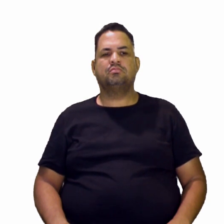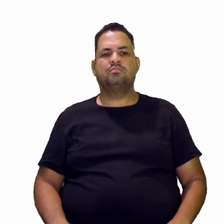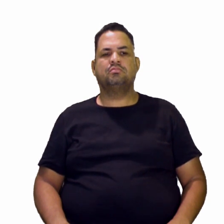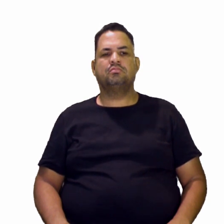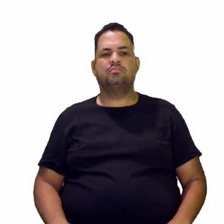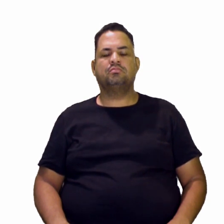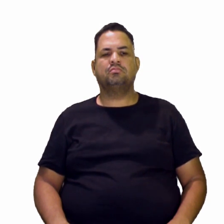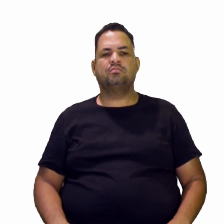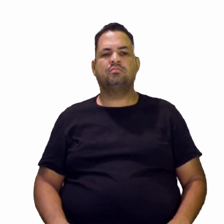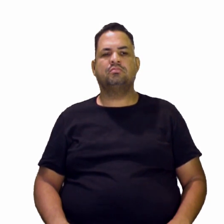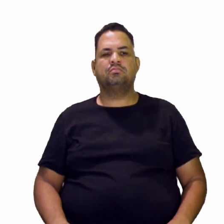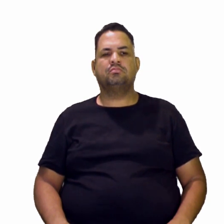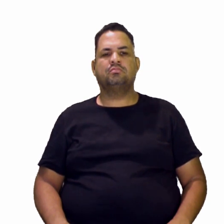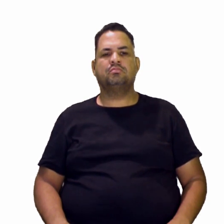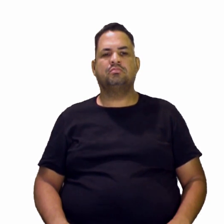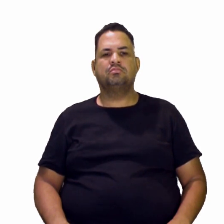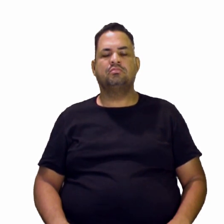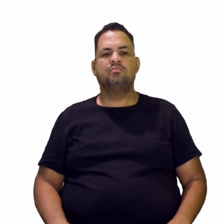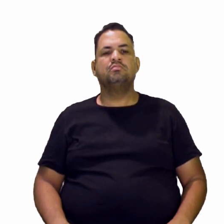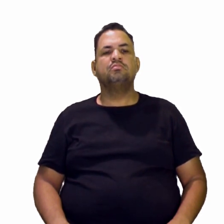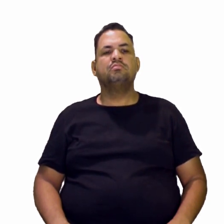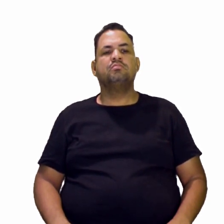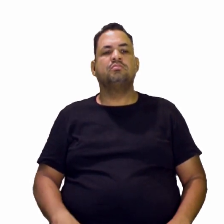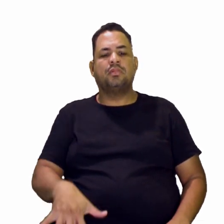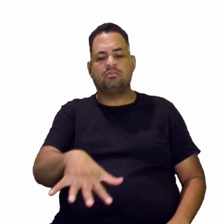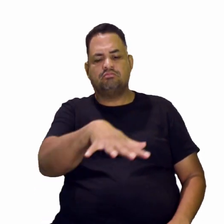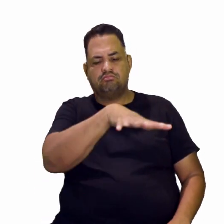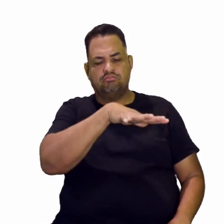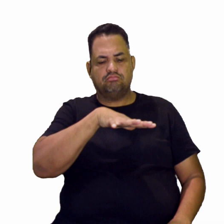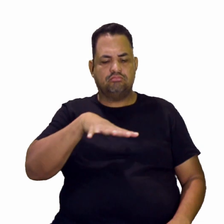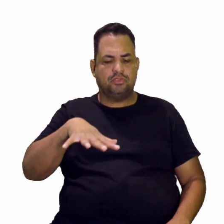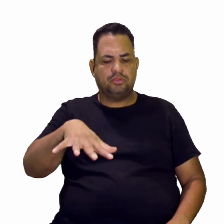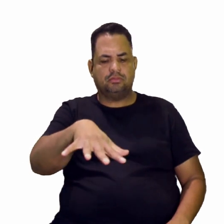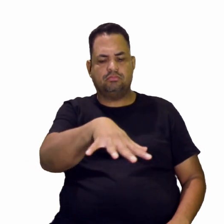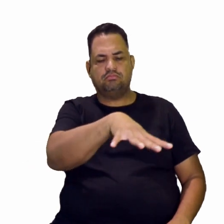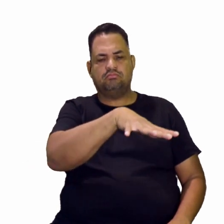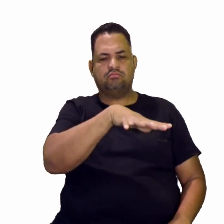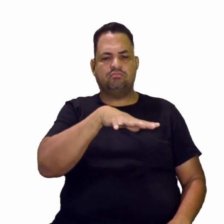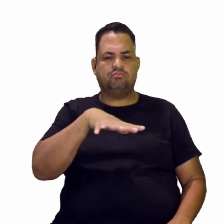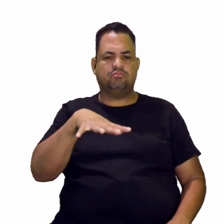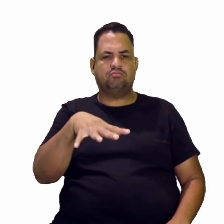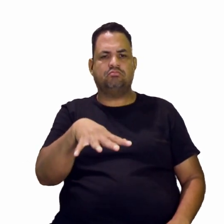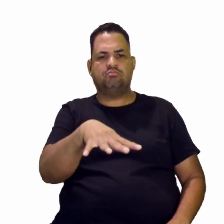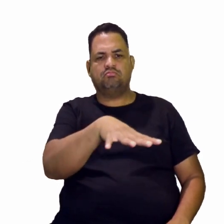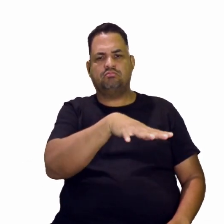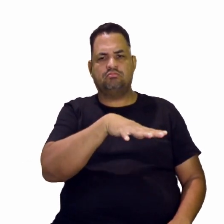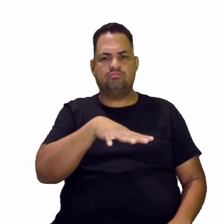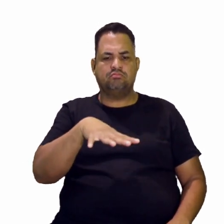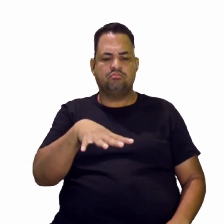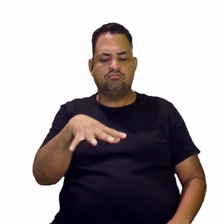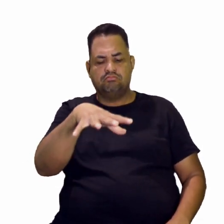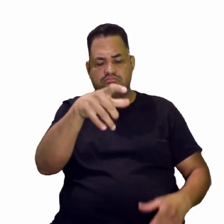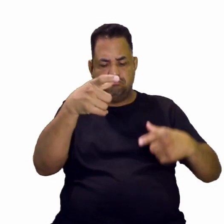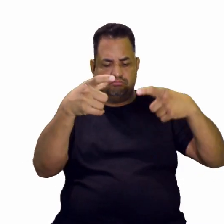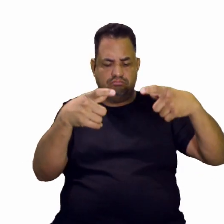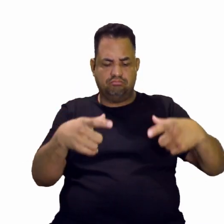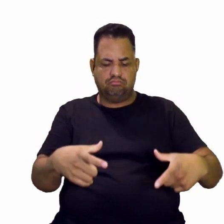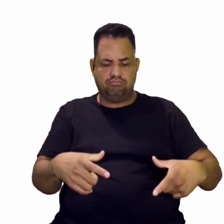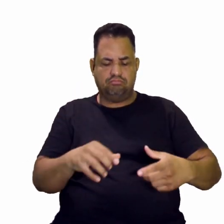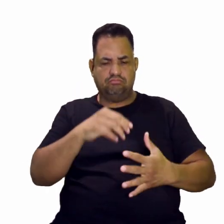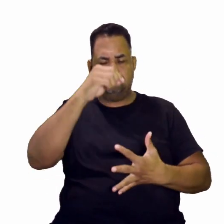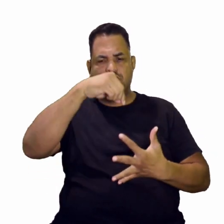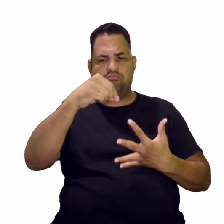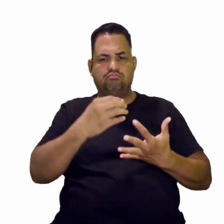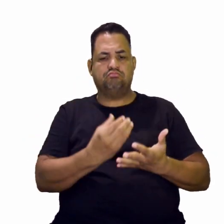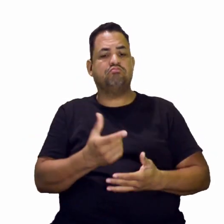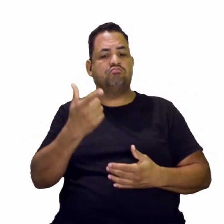Aí temos o habitat. Tá? Que é um endereço ou o local onde uma espécie